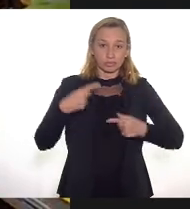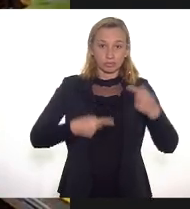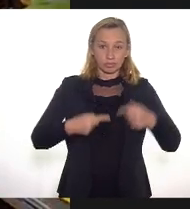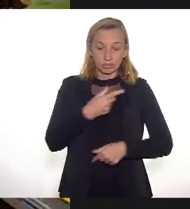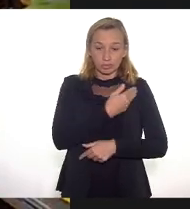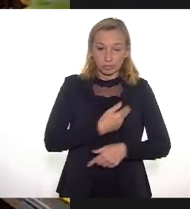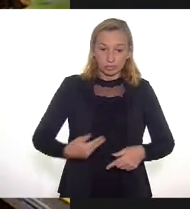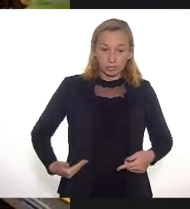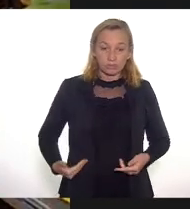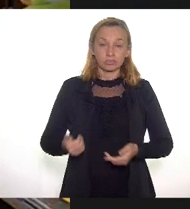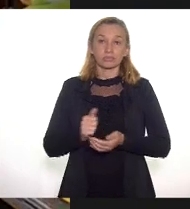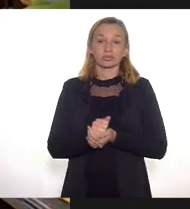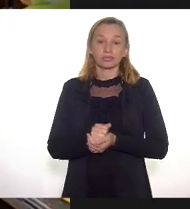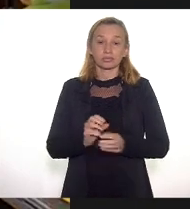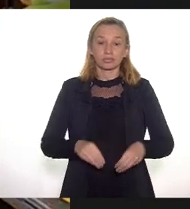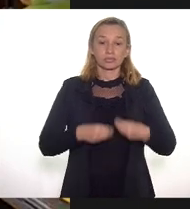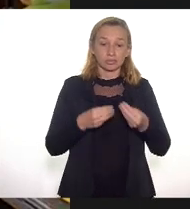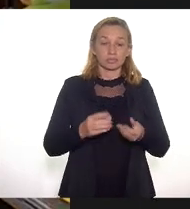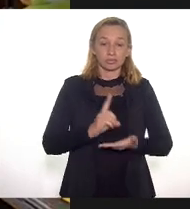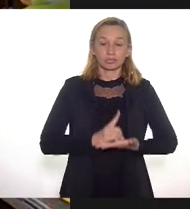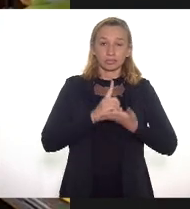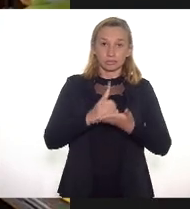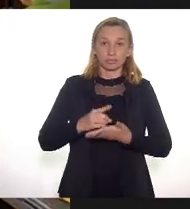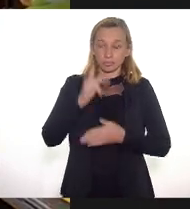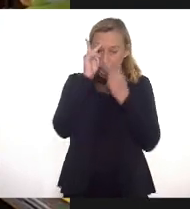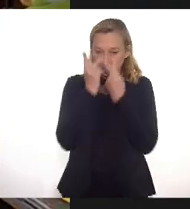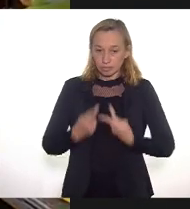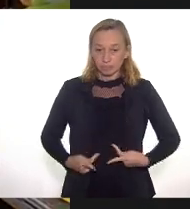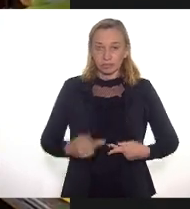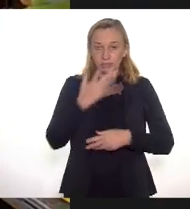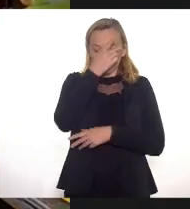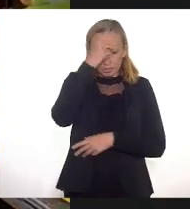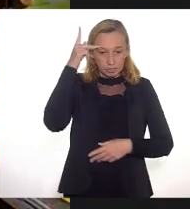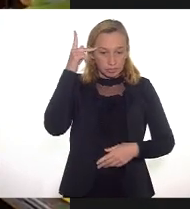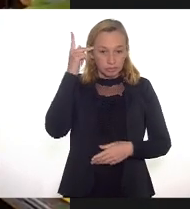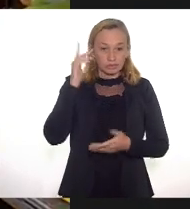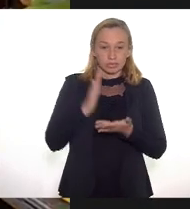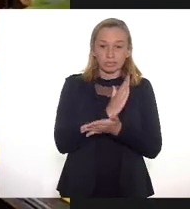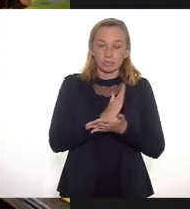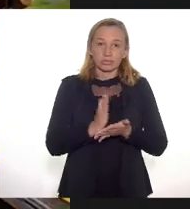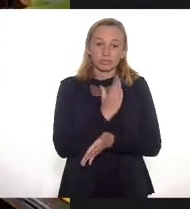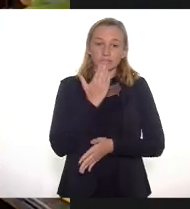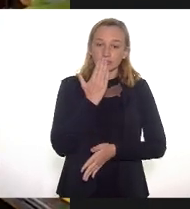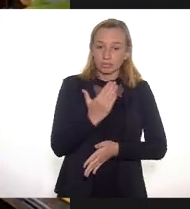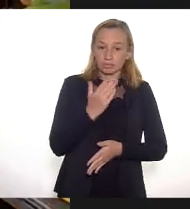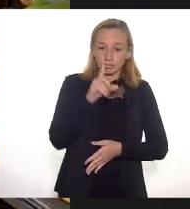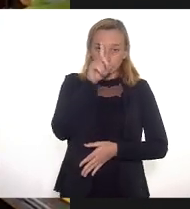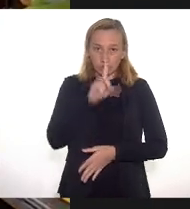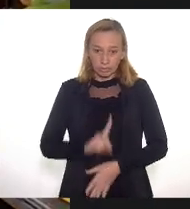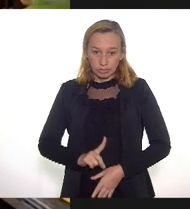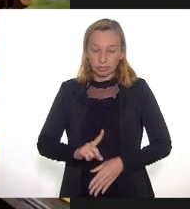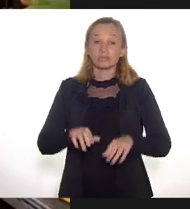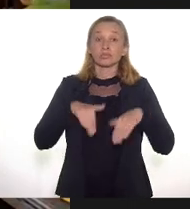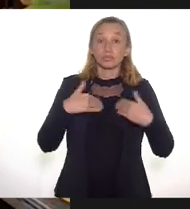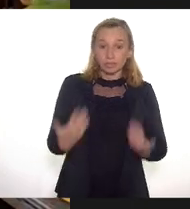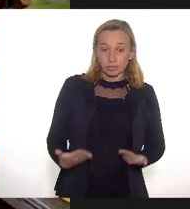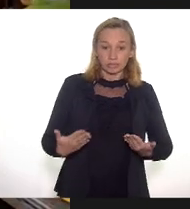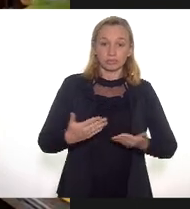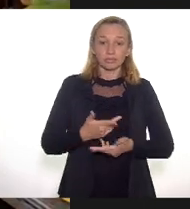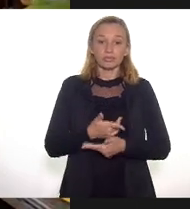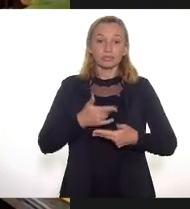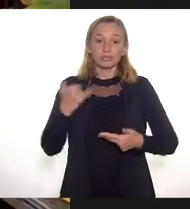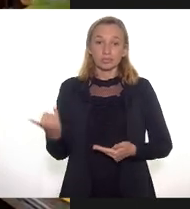para garantia da dignidade humana das pessoas com algum tipo de deficiência. Então, foi